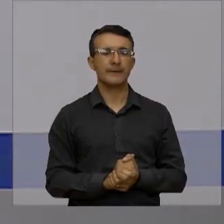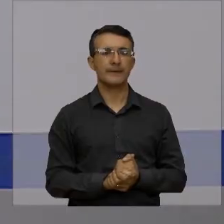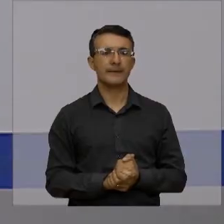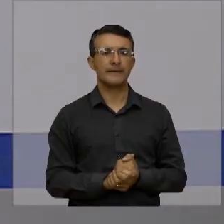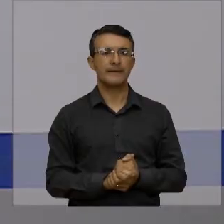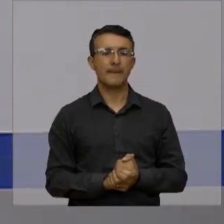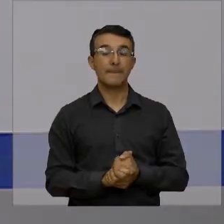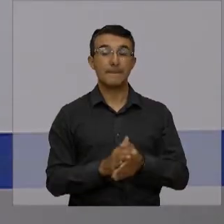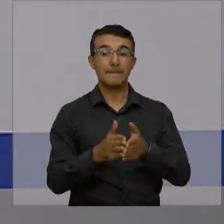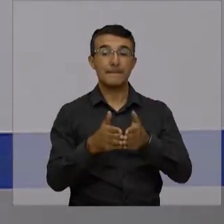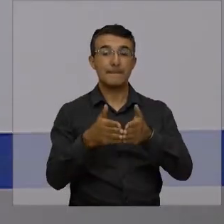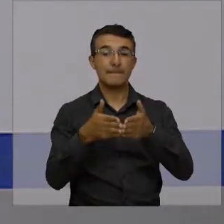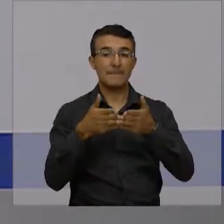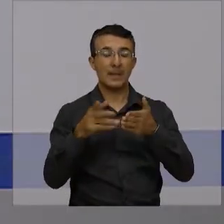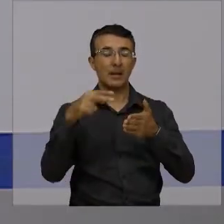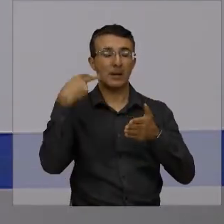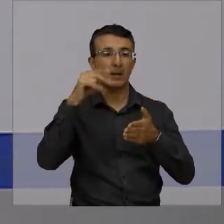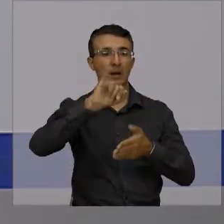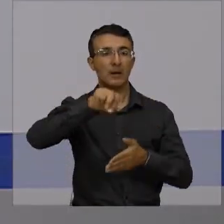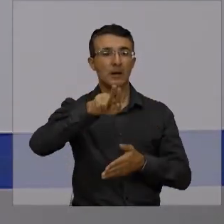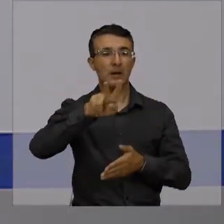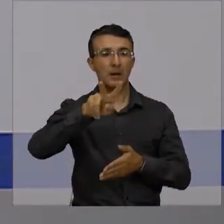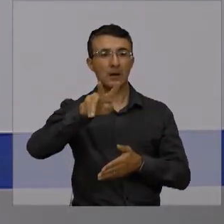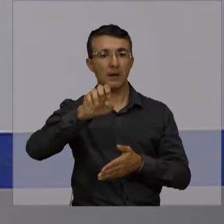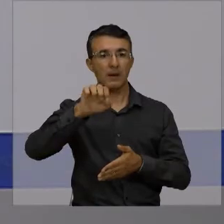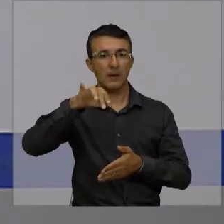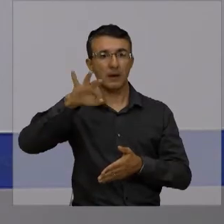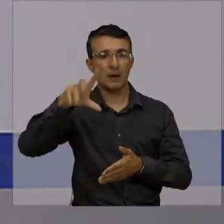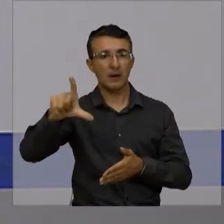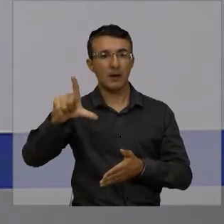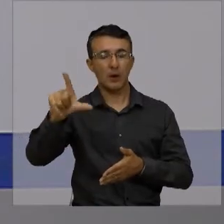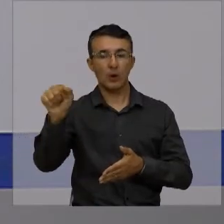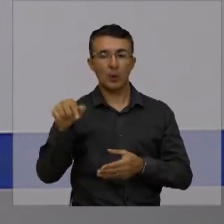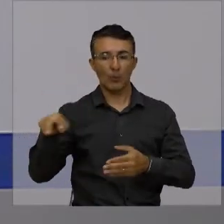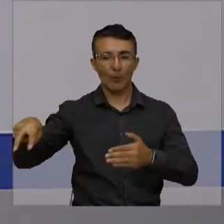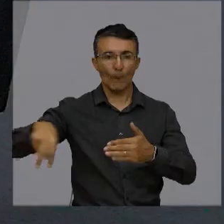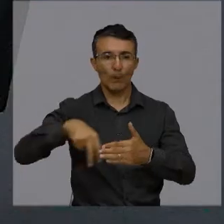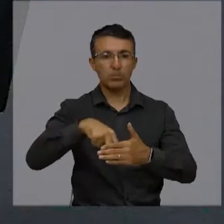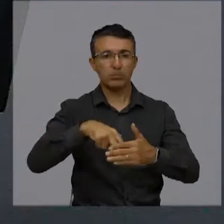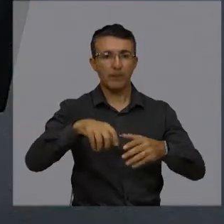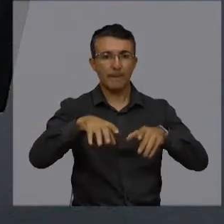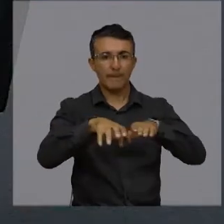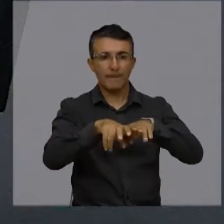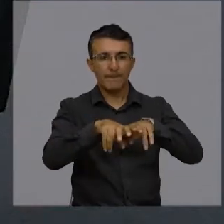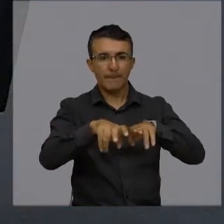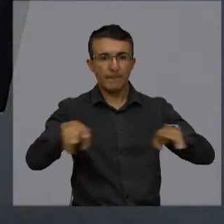Peço ao vereador Juvenil Silvério que assuma os trabalhos da mesa diretora.